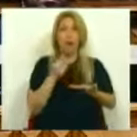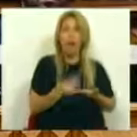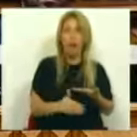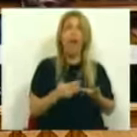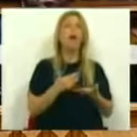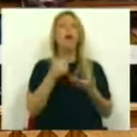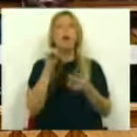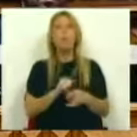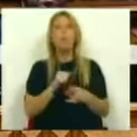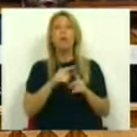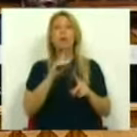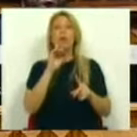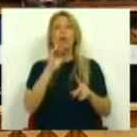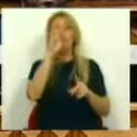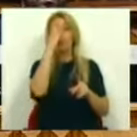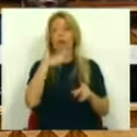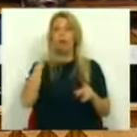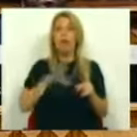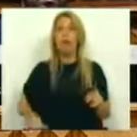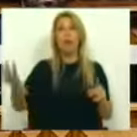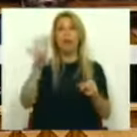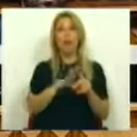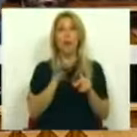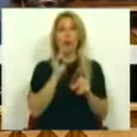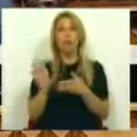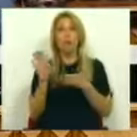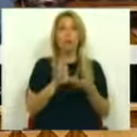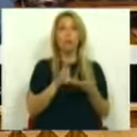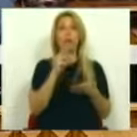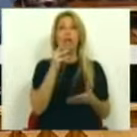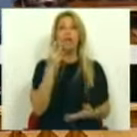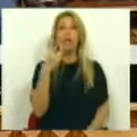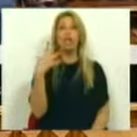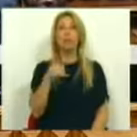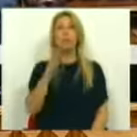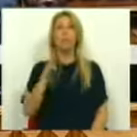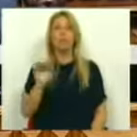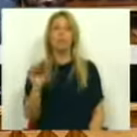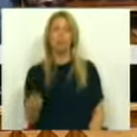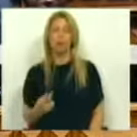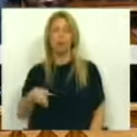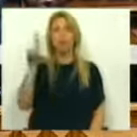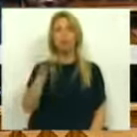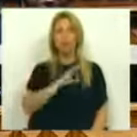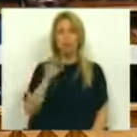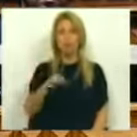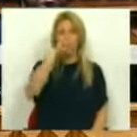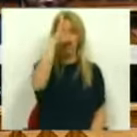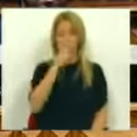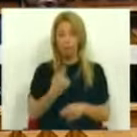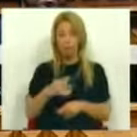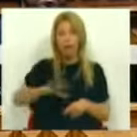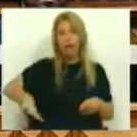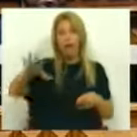esforço nacional na ordem dos 3 mil milhões de euros. E já agora, Sr. Primeiro-Ministro, ainda no domínio